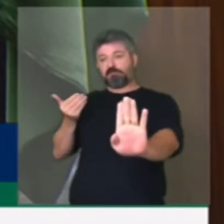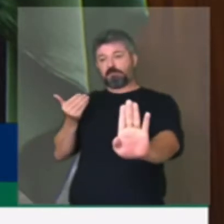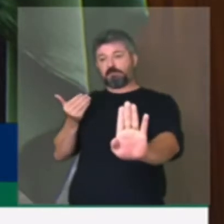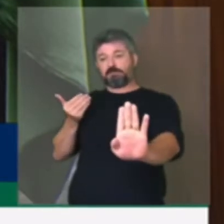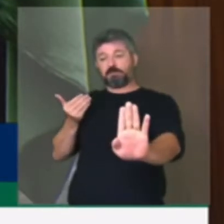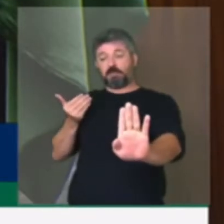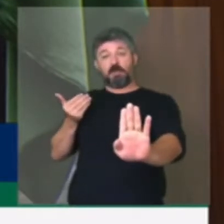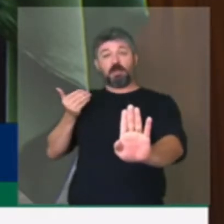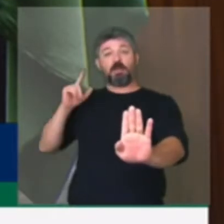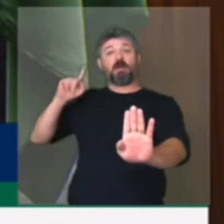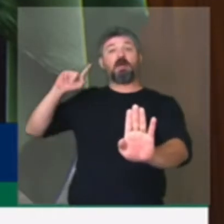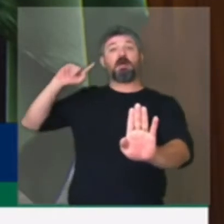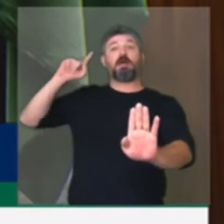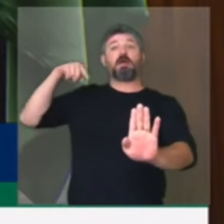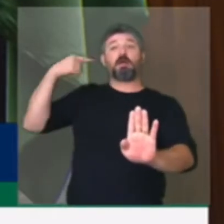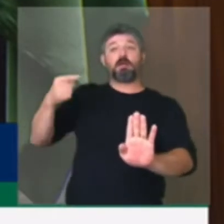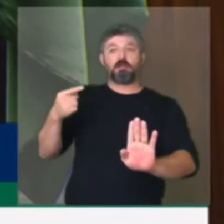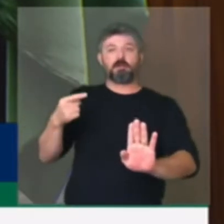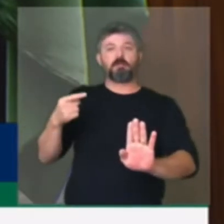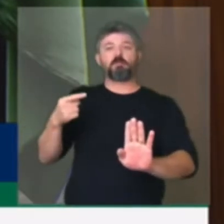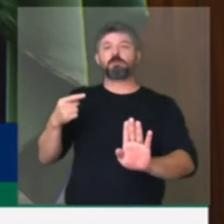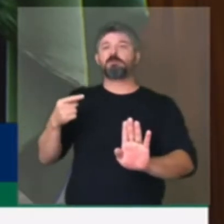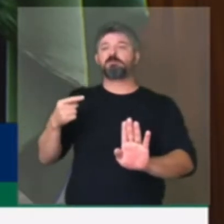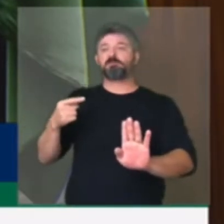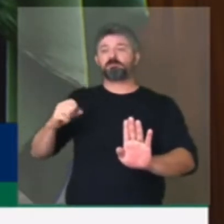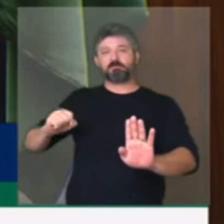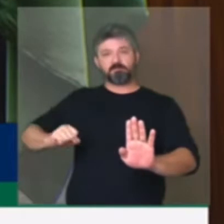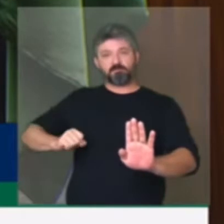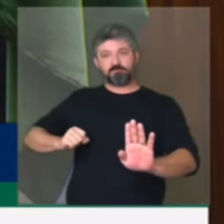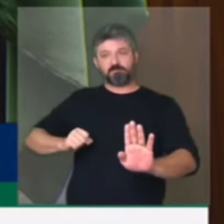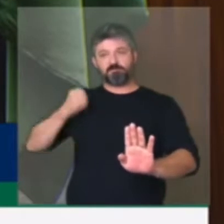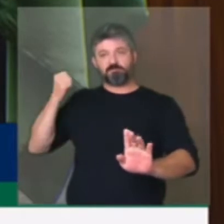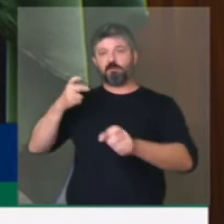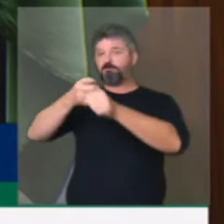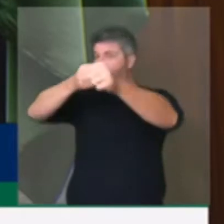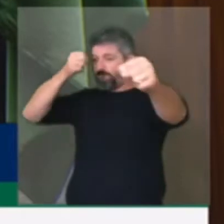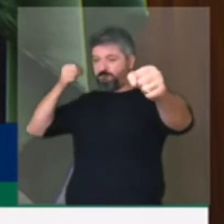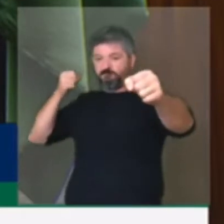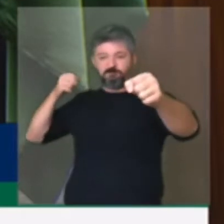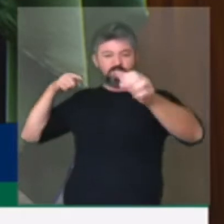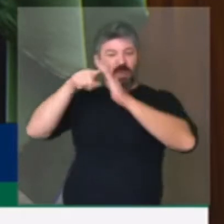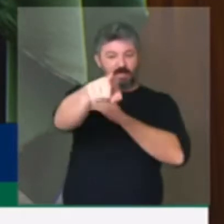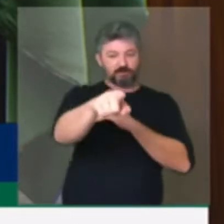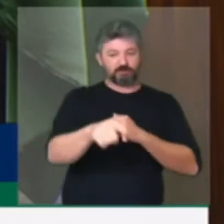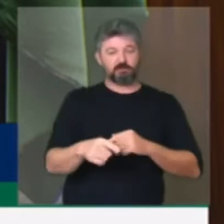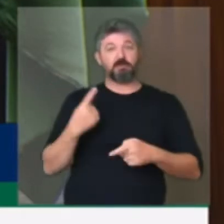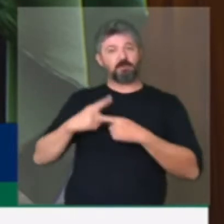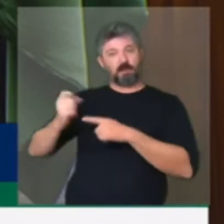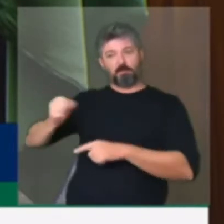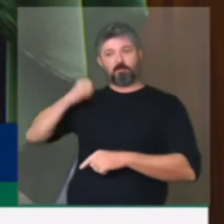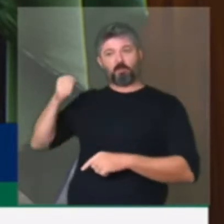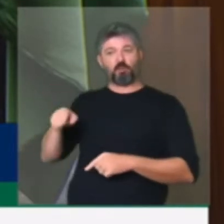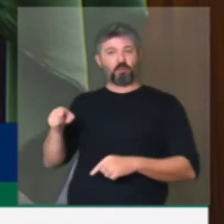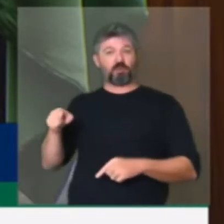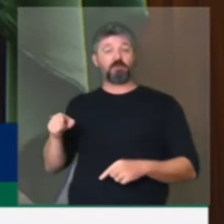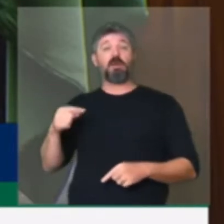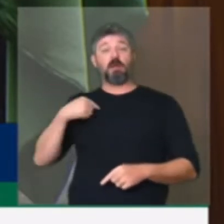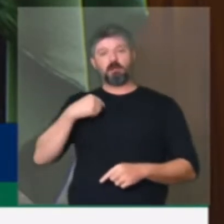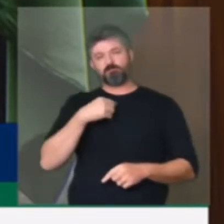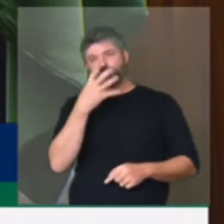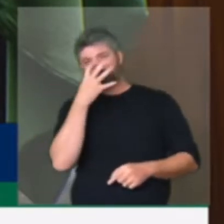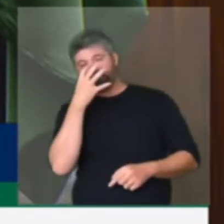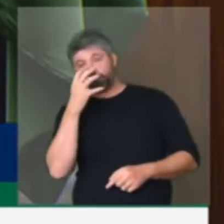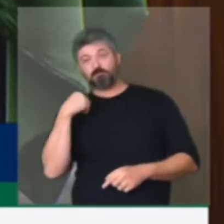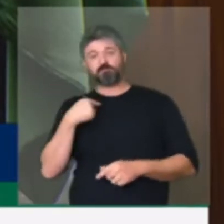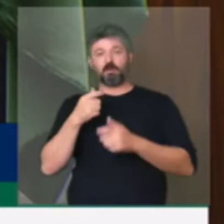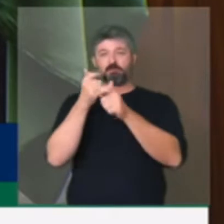Depois houve alguns revide de flechas lançadas. Eu estava acompanhando, tenho um